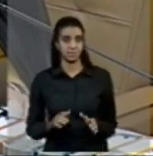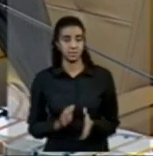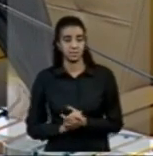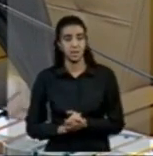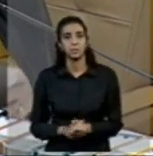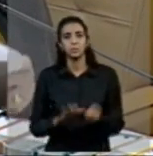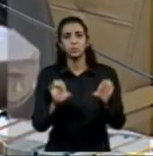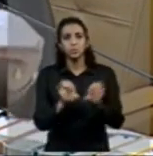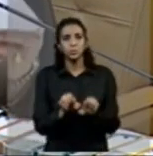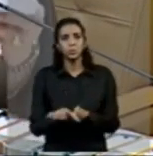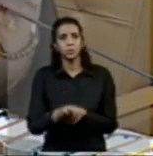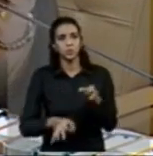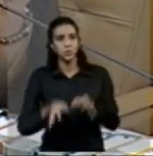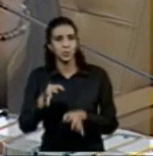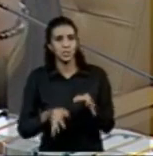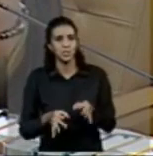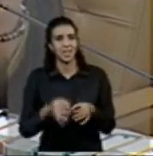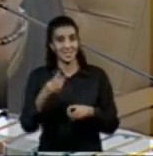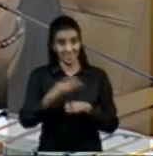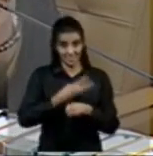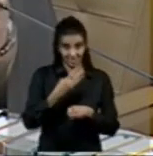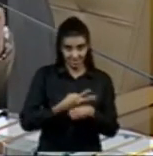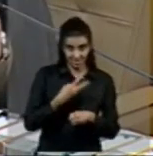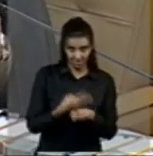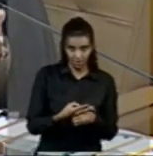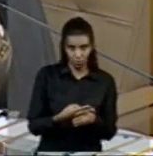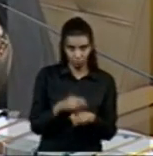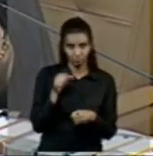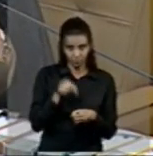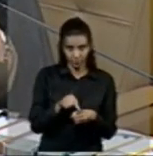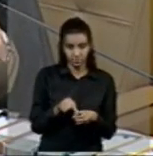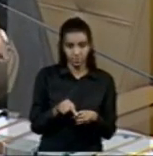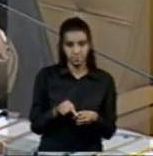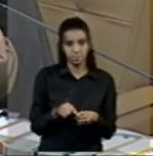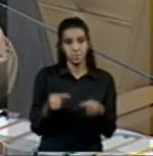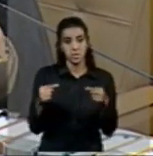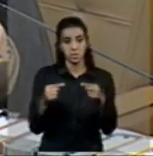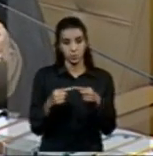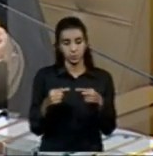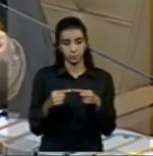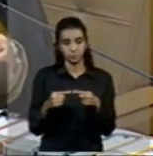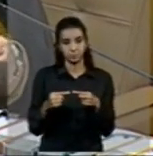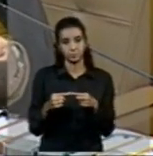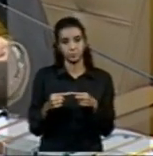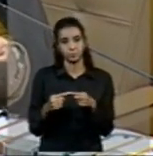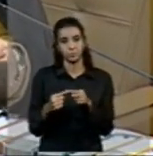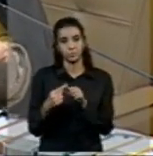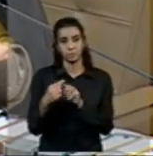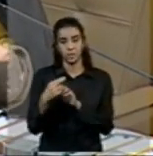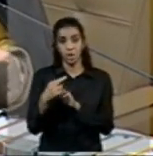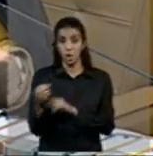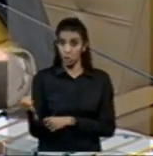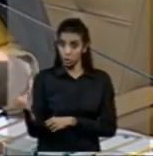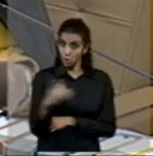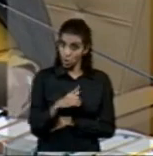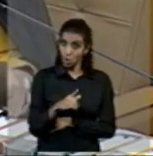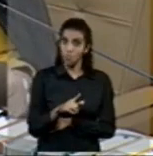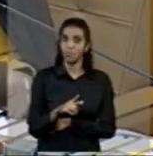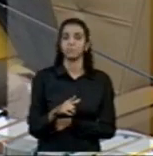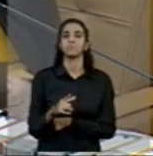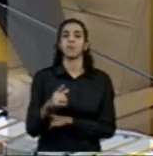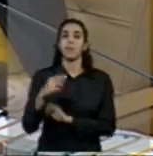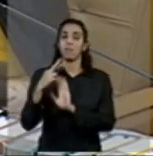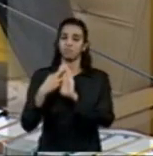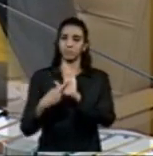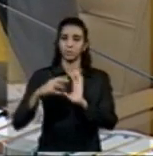estrutura jurídica do fenômeno da terceirização, propriamente dito, nos moldes estabelecidos pela nova ordem econômica